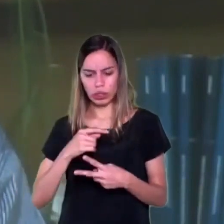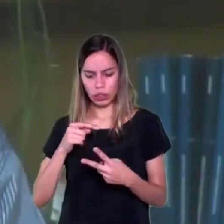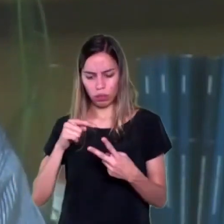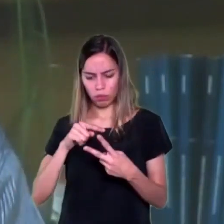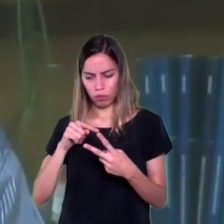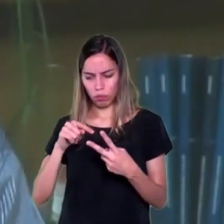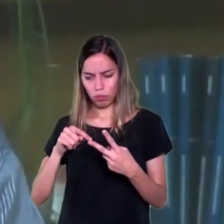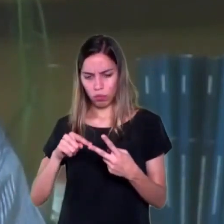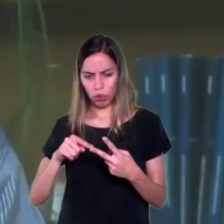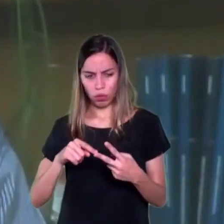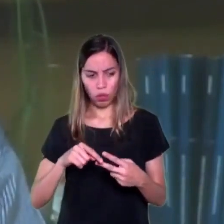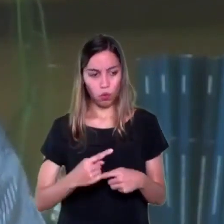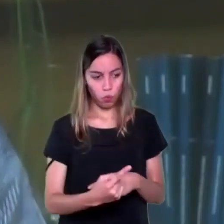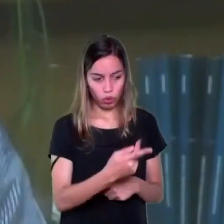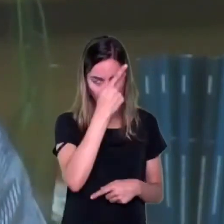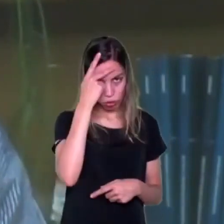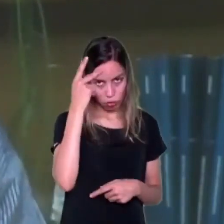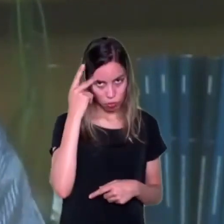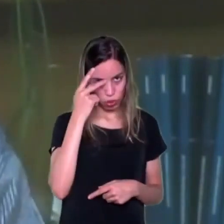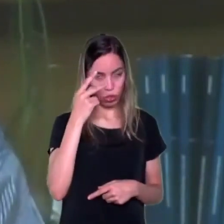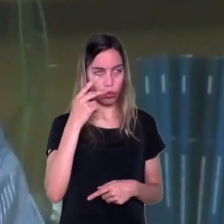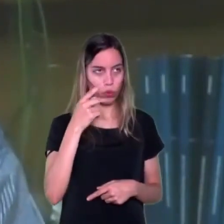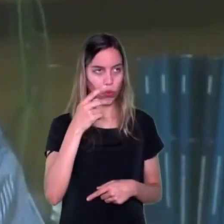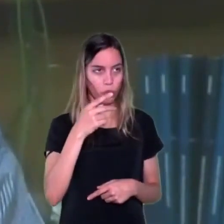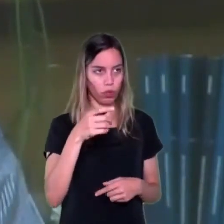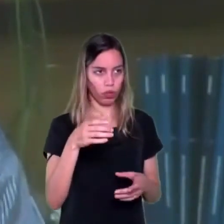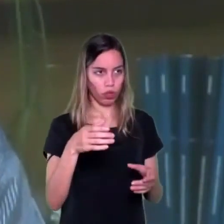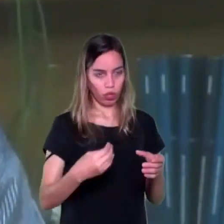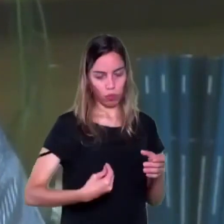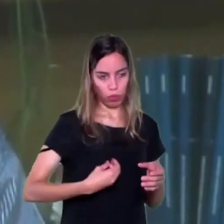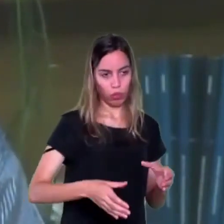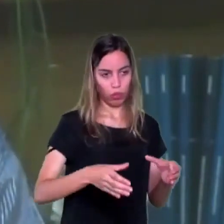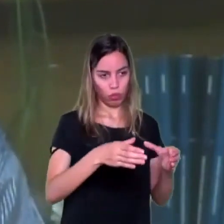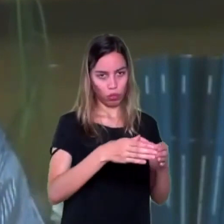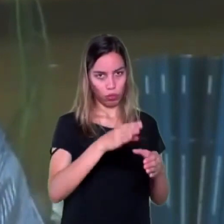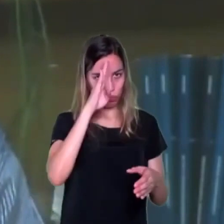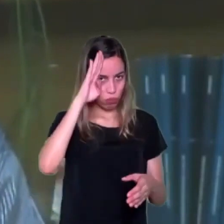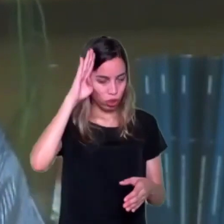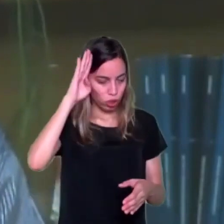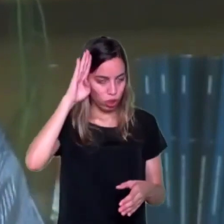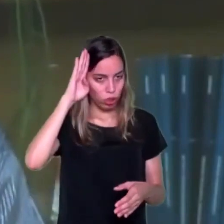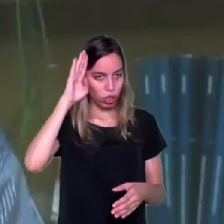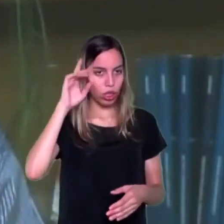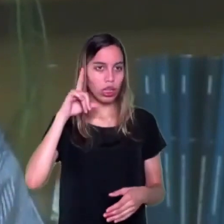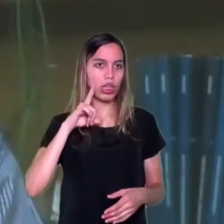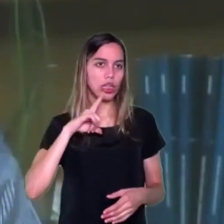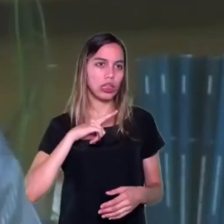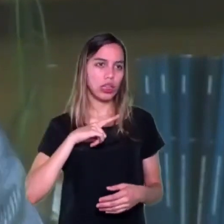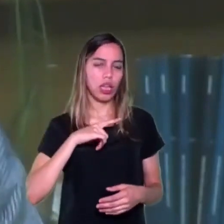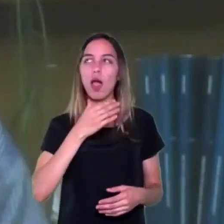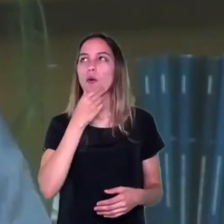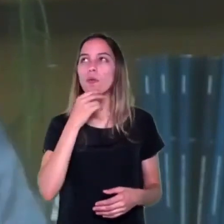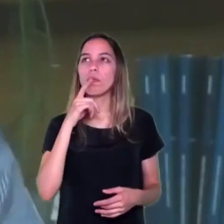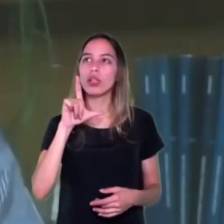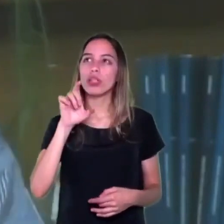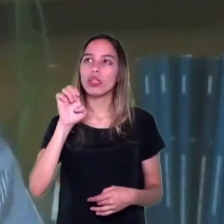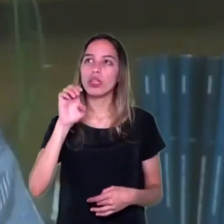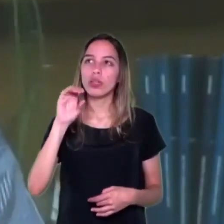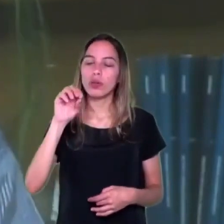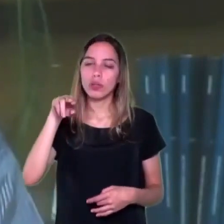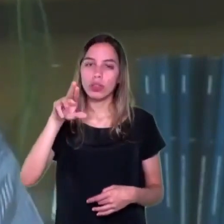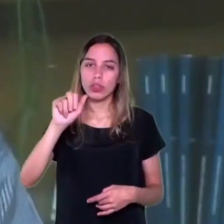Letras, Leonardo Costa Neto, ele tem uma editora mas funciona em